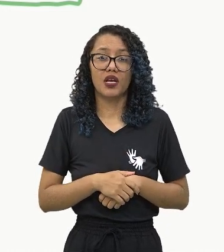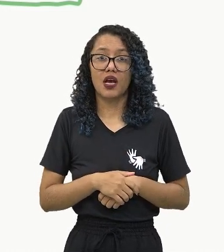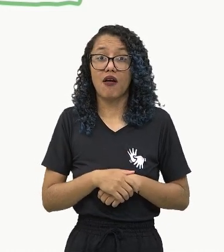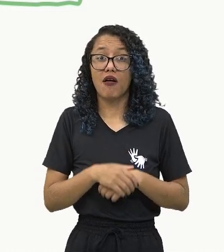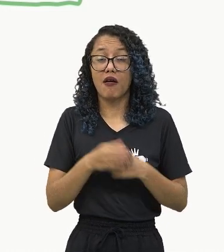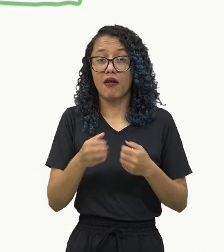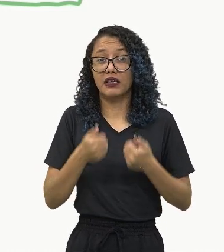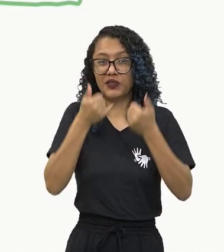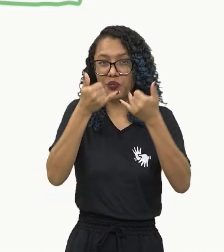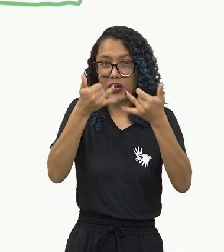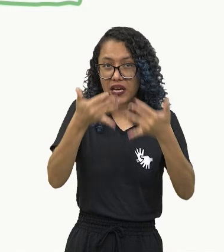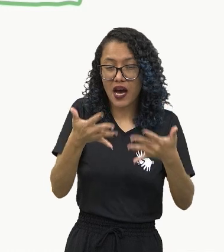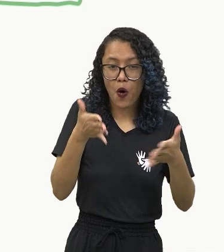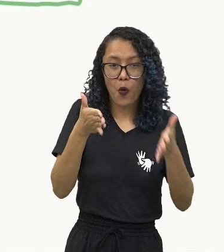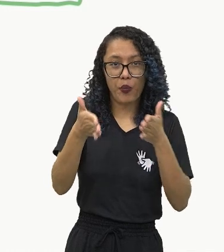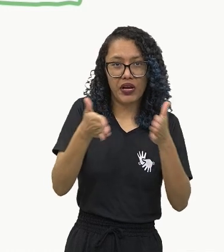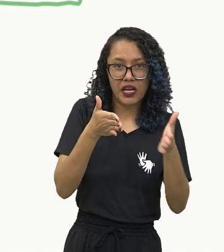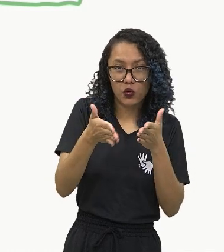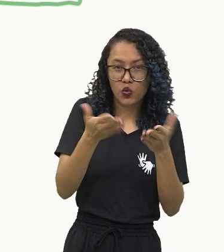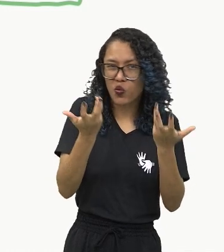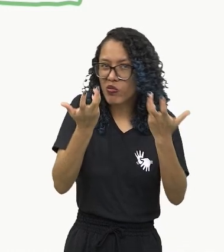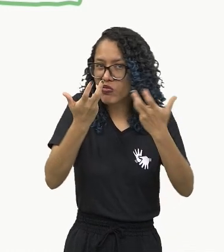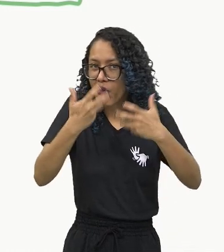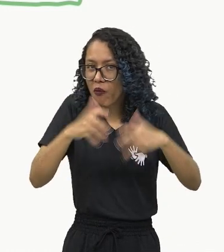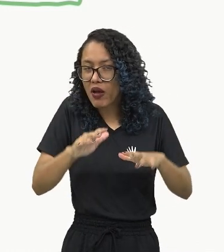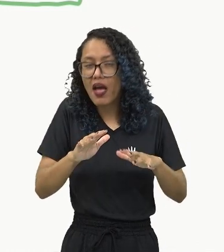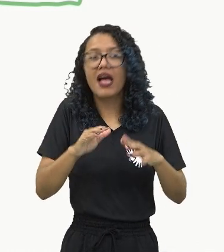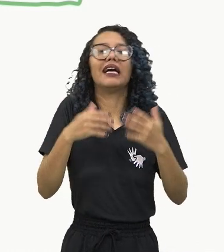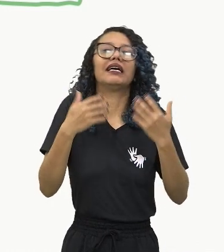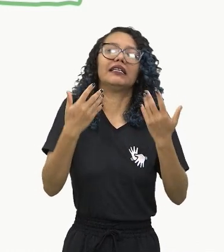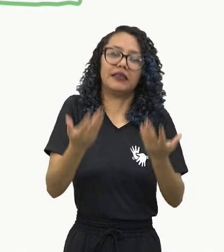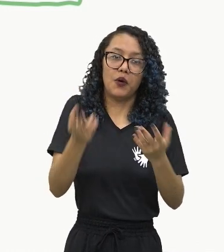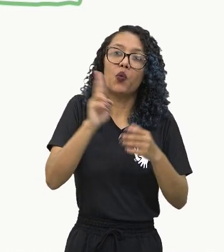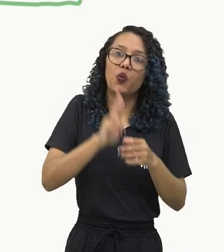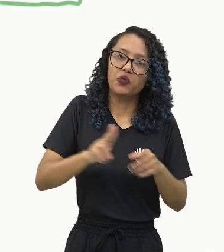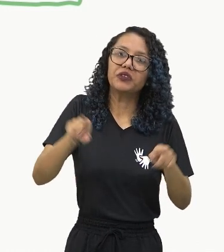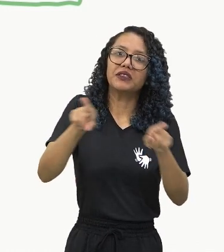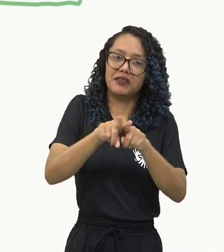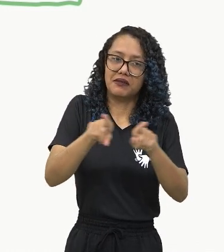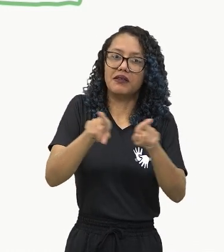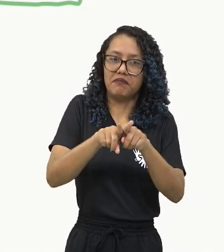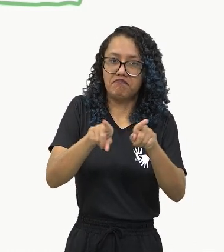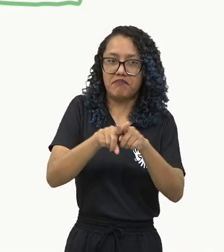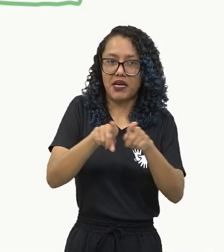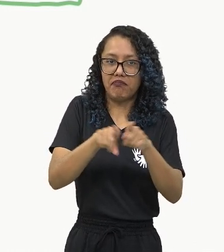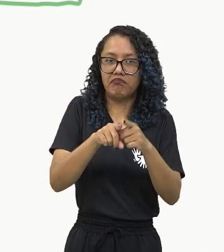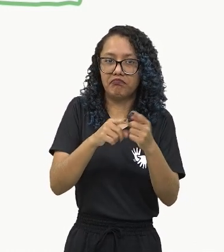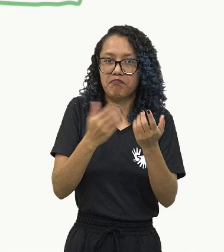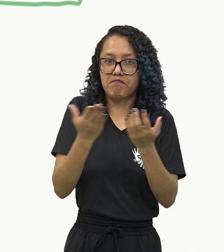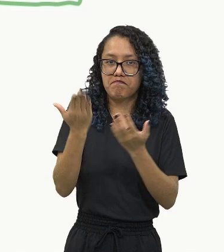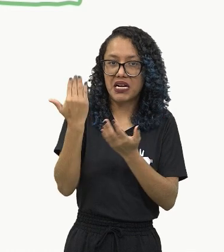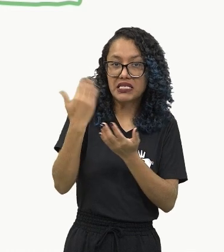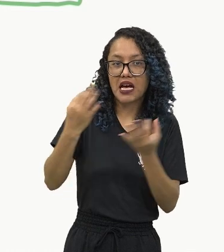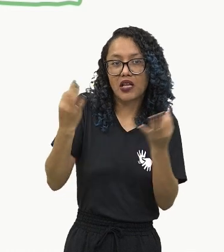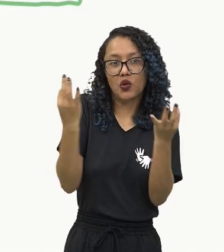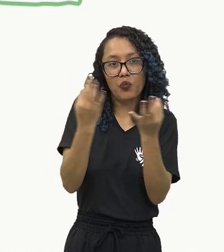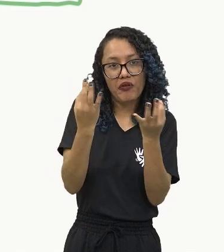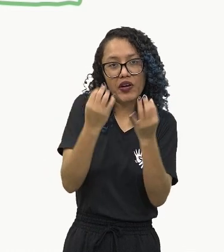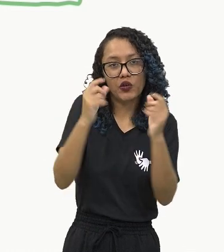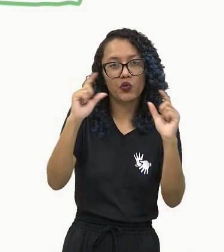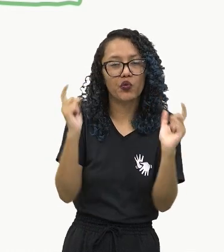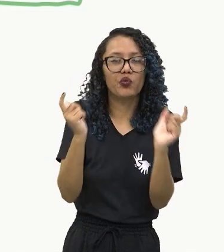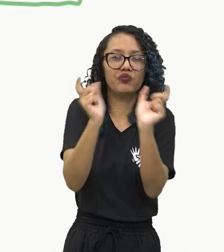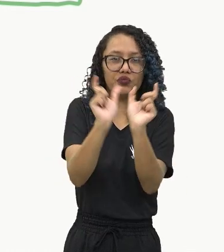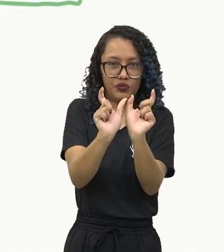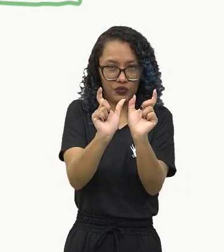aconteceu a ação, então nós fazemos uso do pretérito perfeito composto.